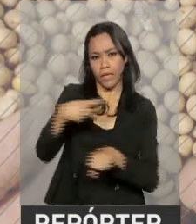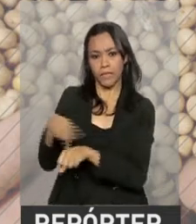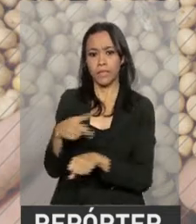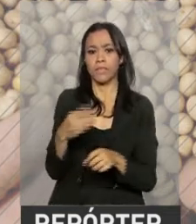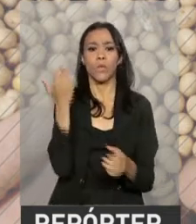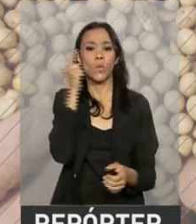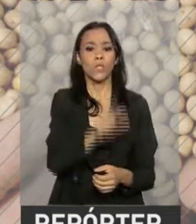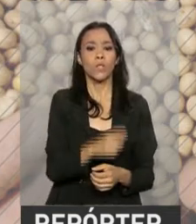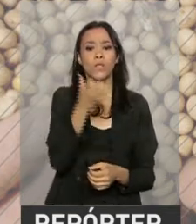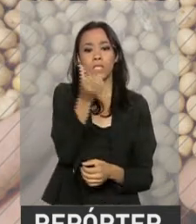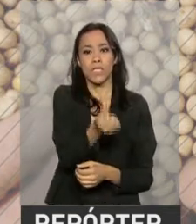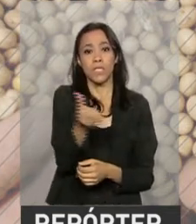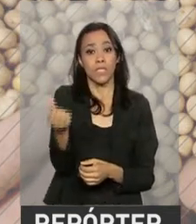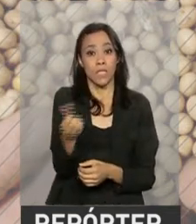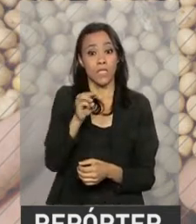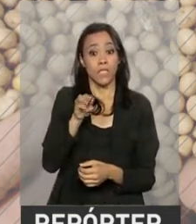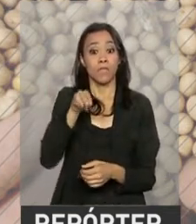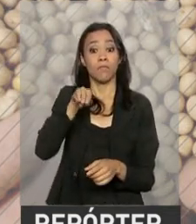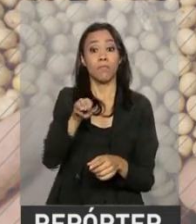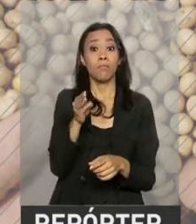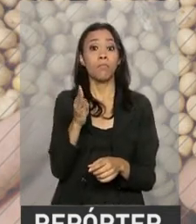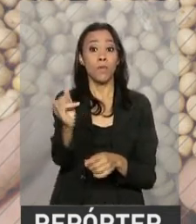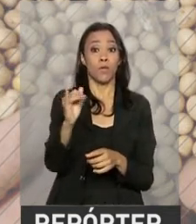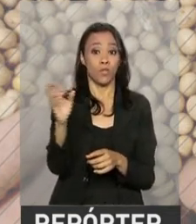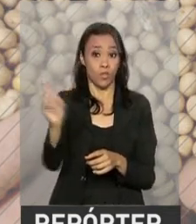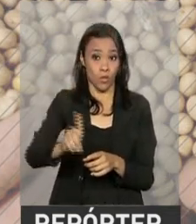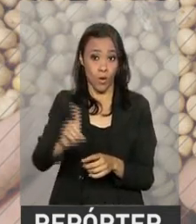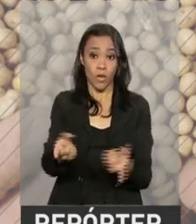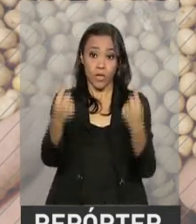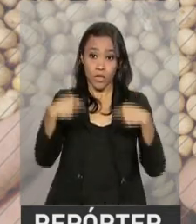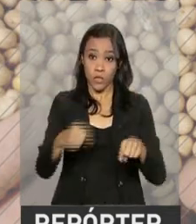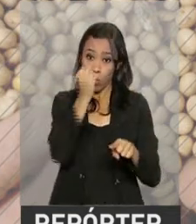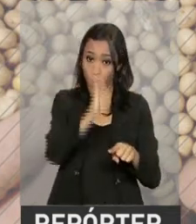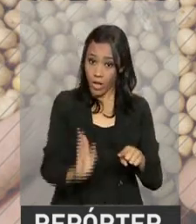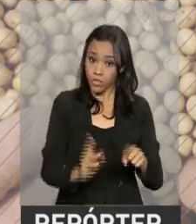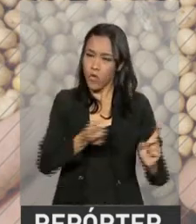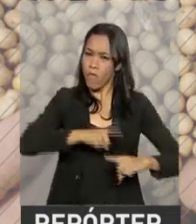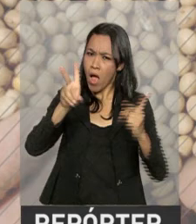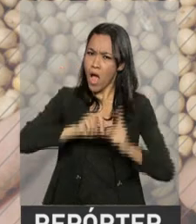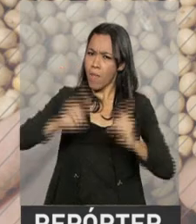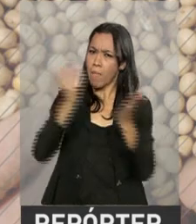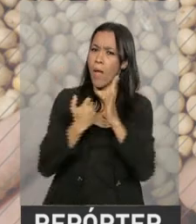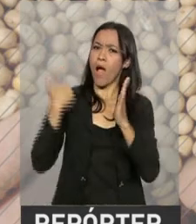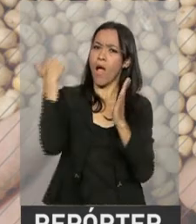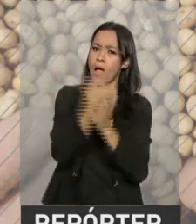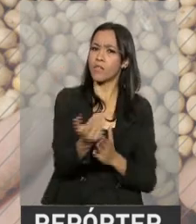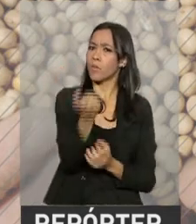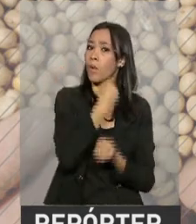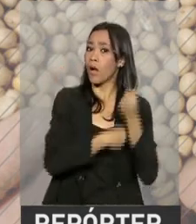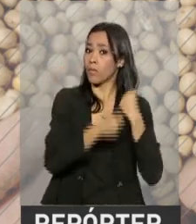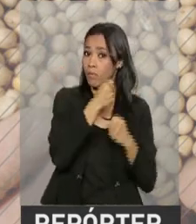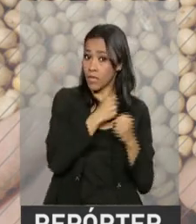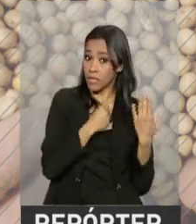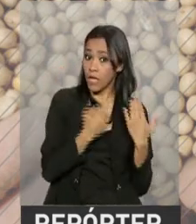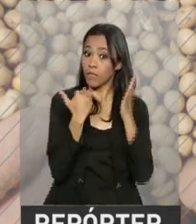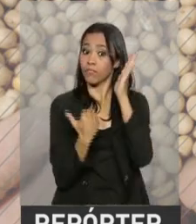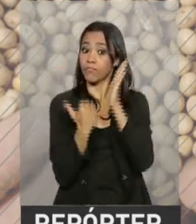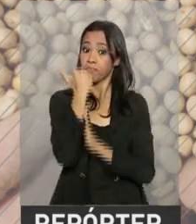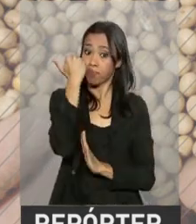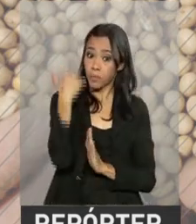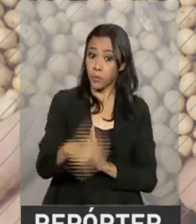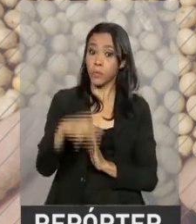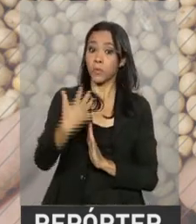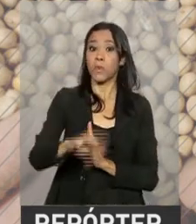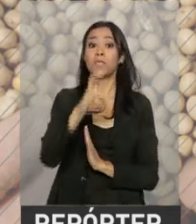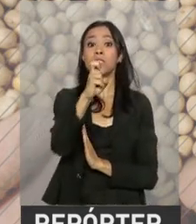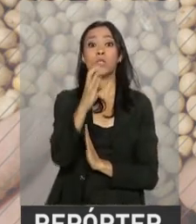66 Bilhões de Dólares no ano passado o Brasil segue exportando mais só no ano passado um superávit de